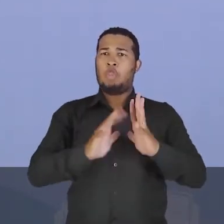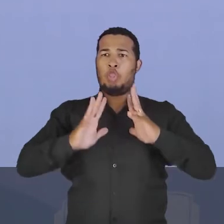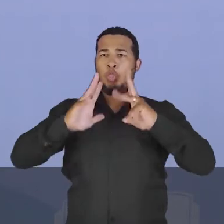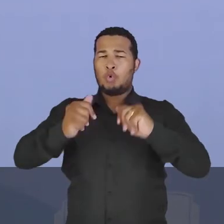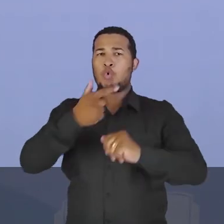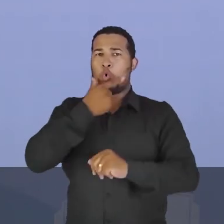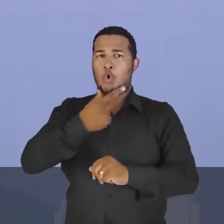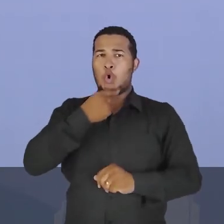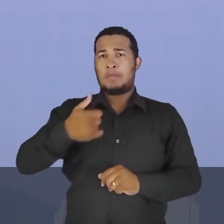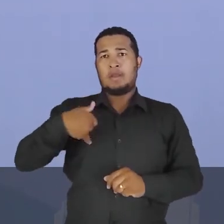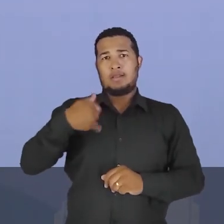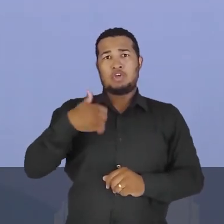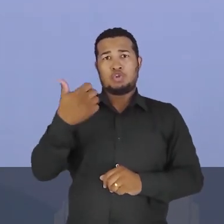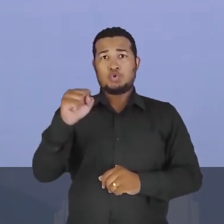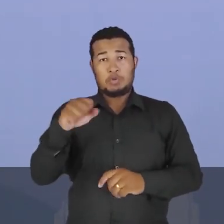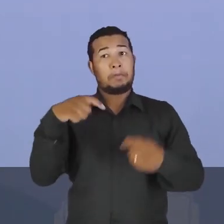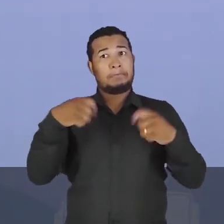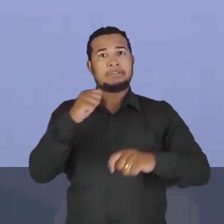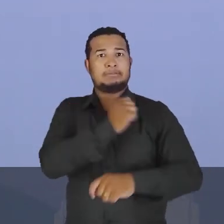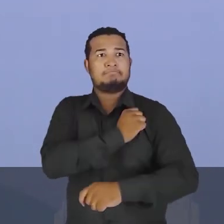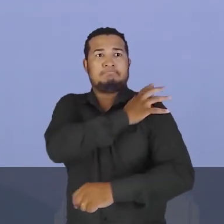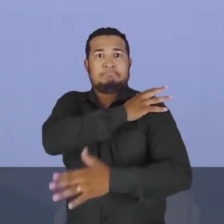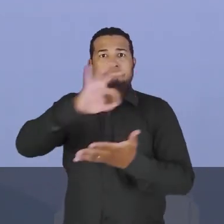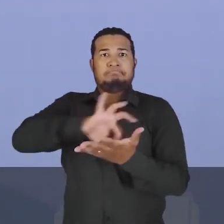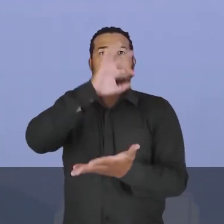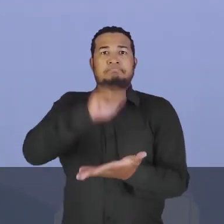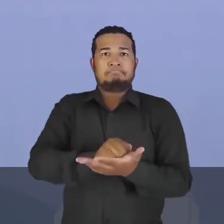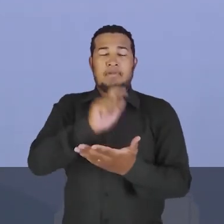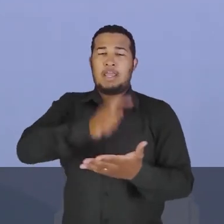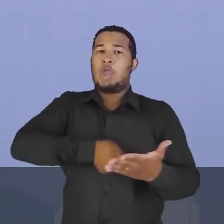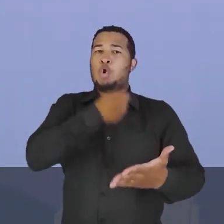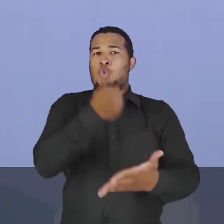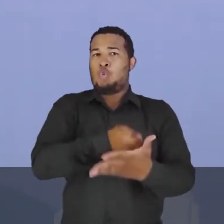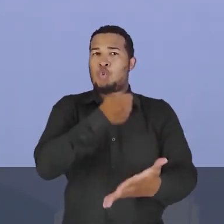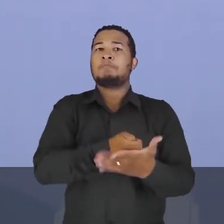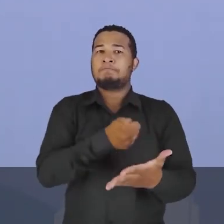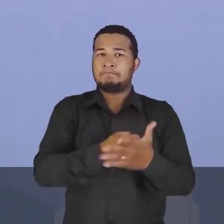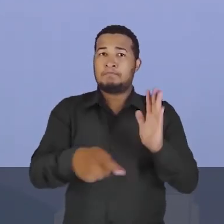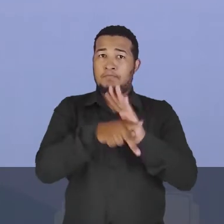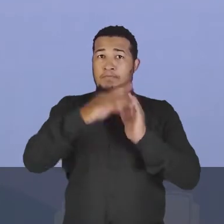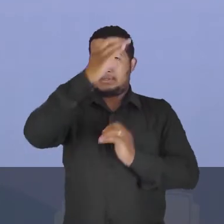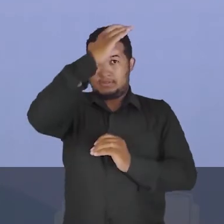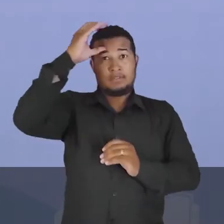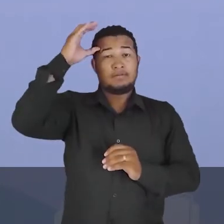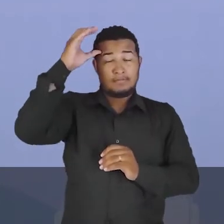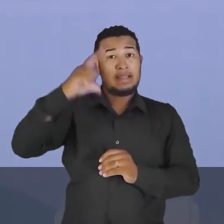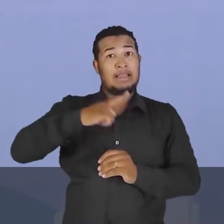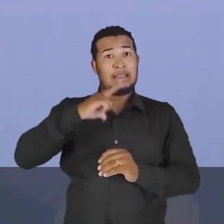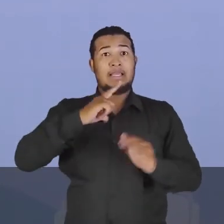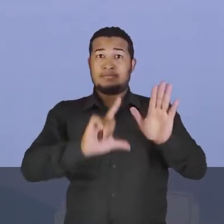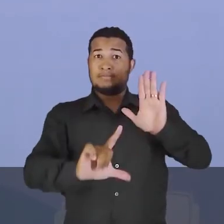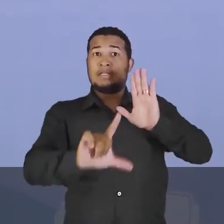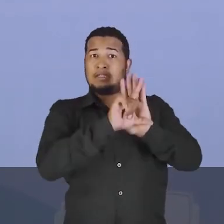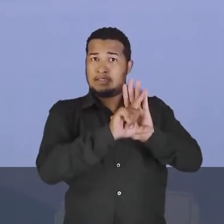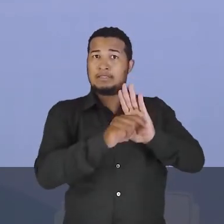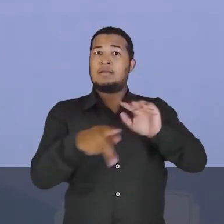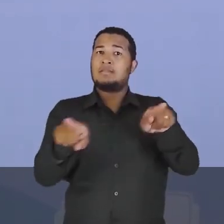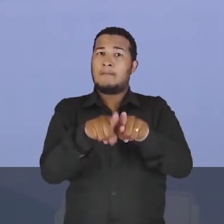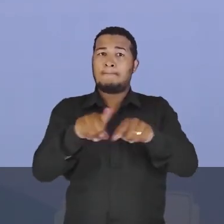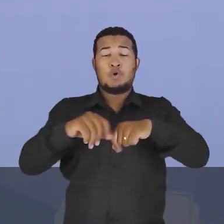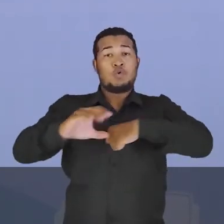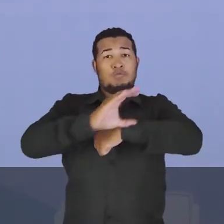os homens eles devem se alistar. Isso faz parte de um dever previsto, de um dever de cidadão previsto ali na nossa